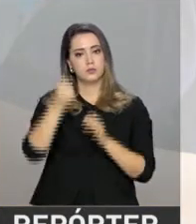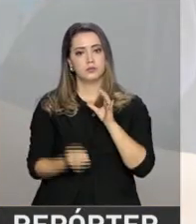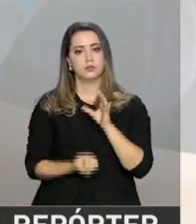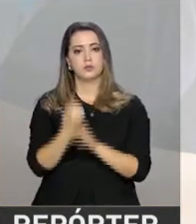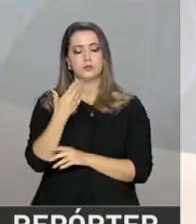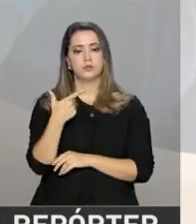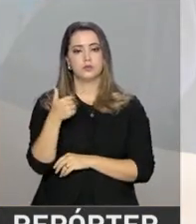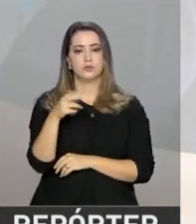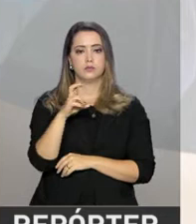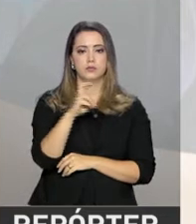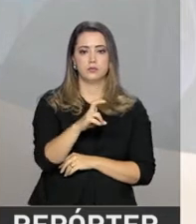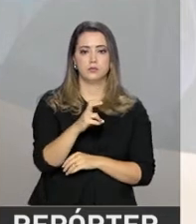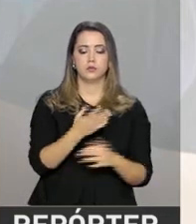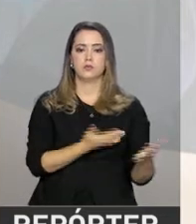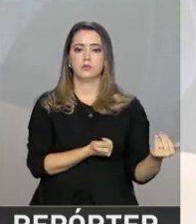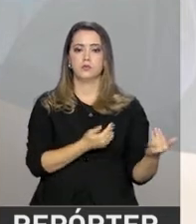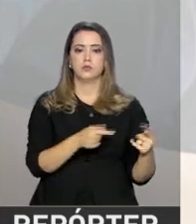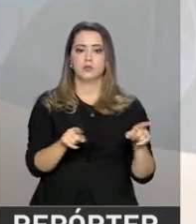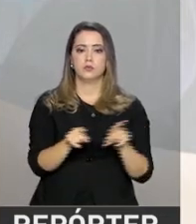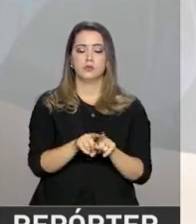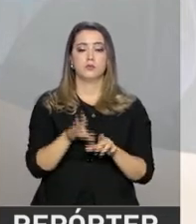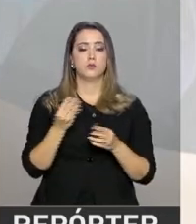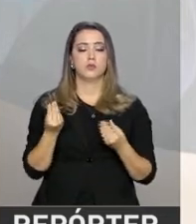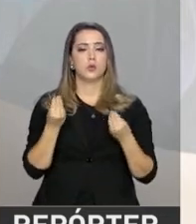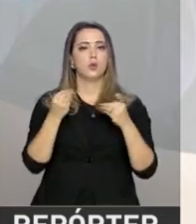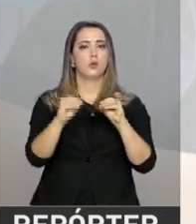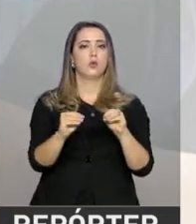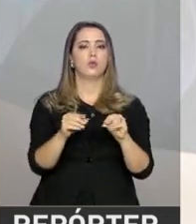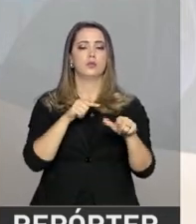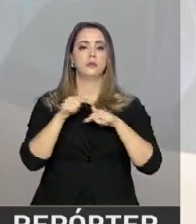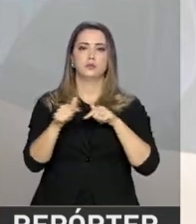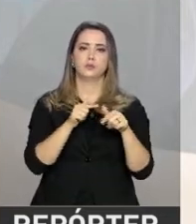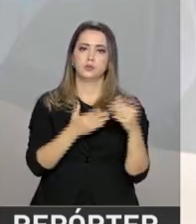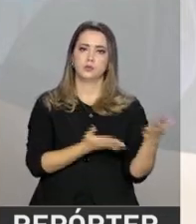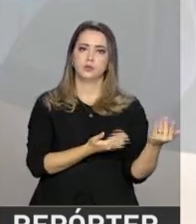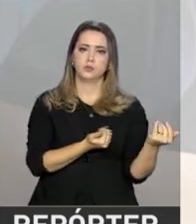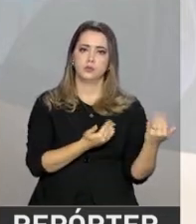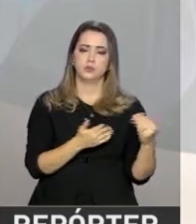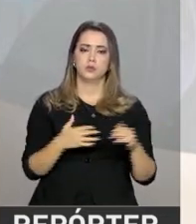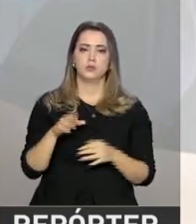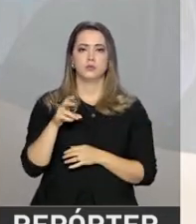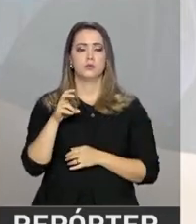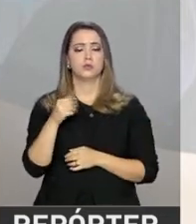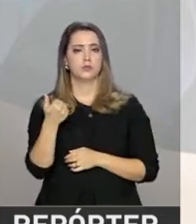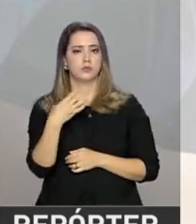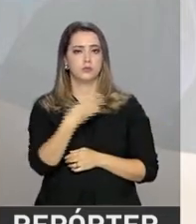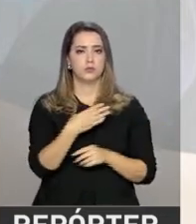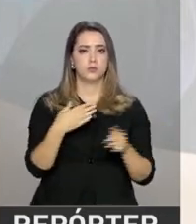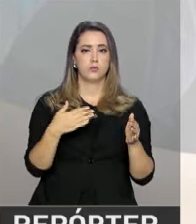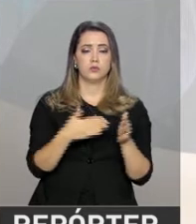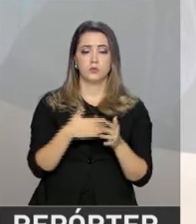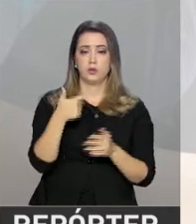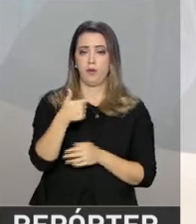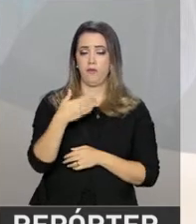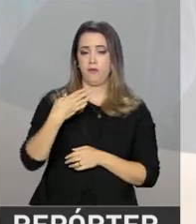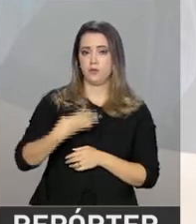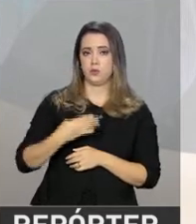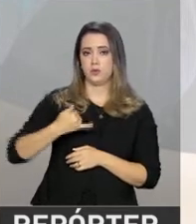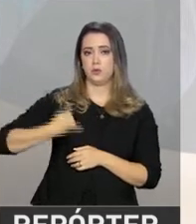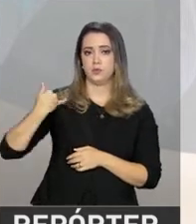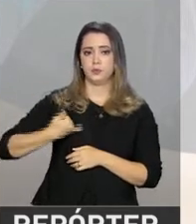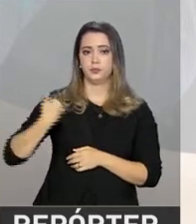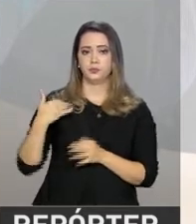para profissionalizar e inserir no mercado de trabalho jovens com idades entre 14 e 24 anos